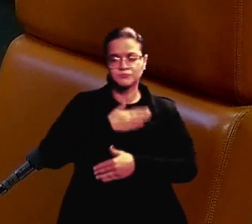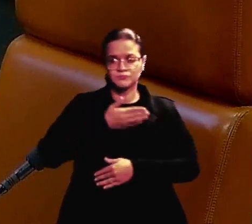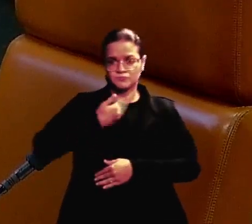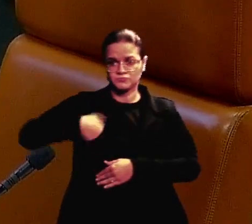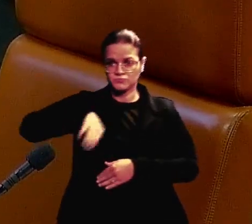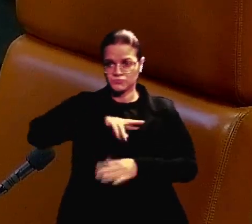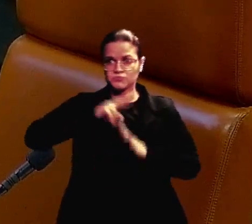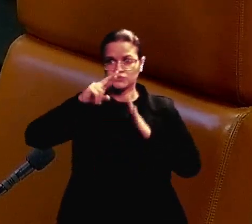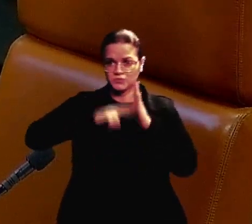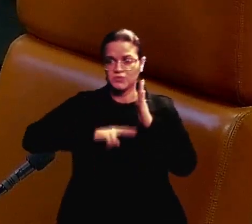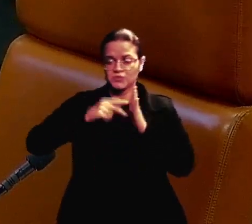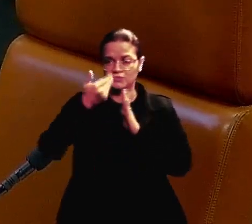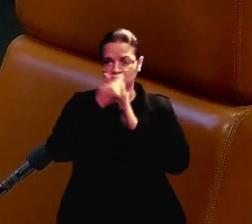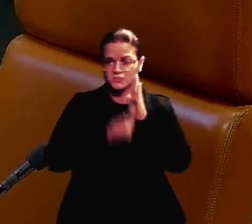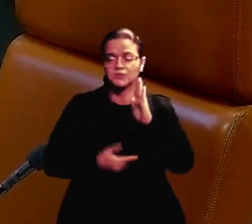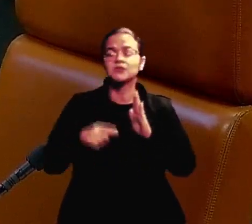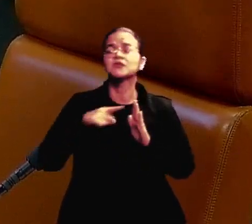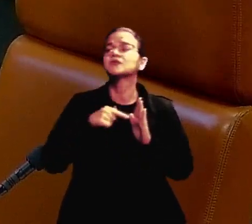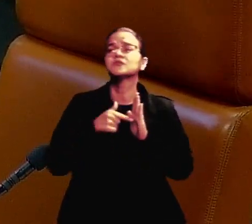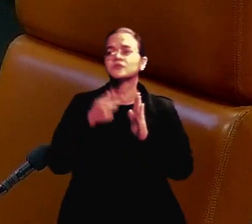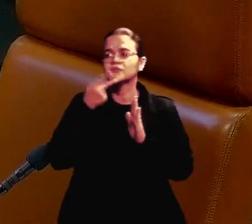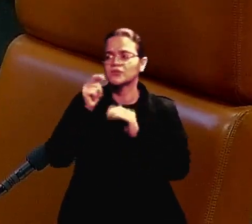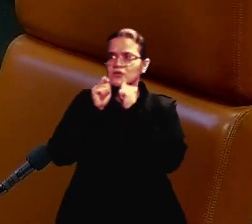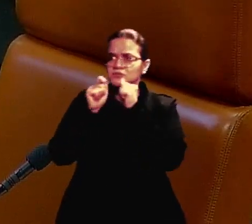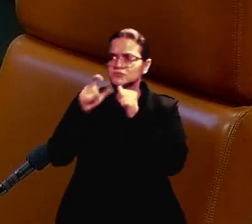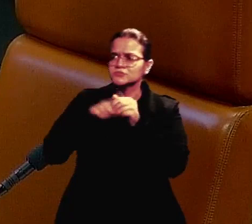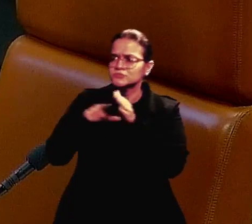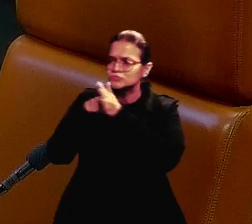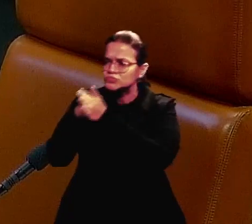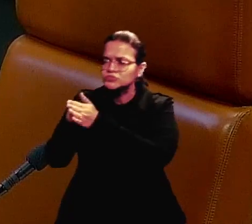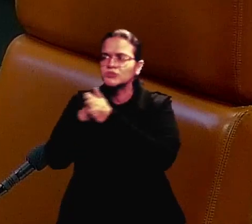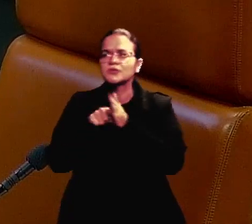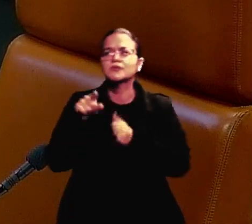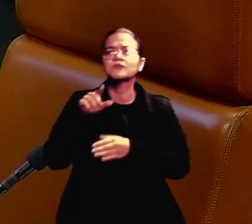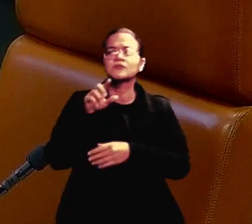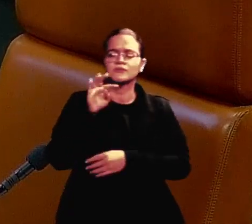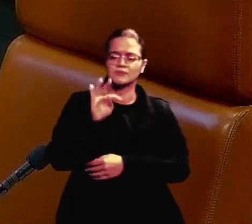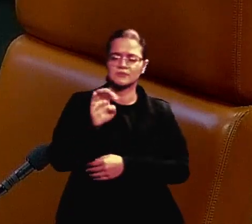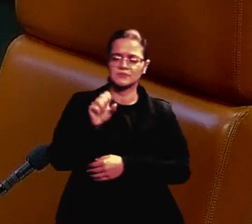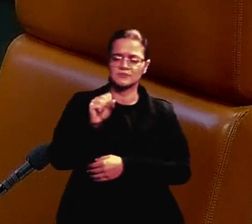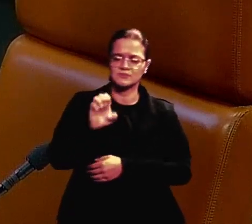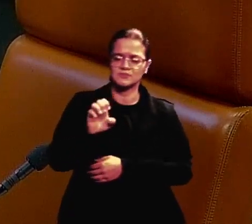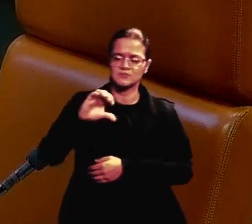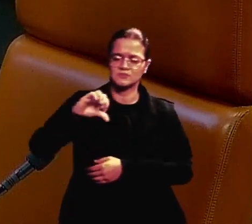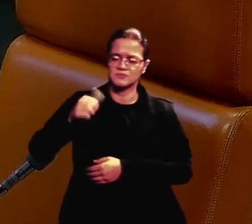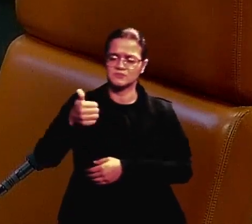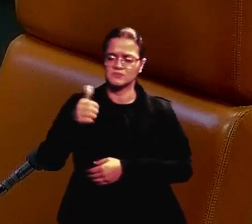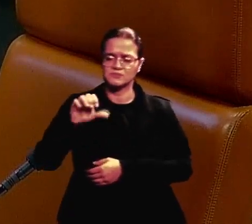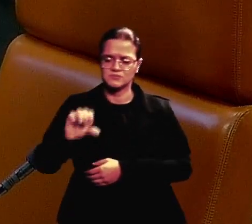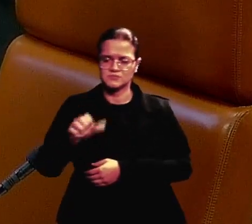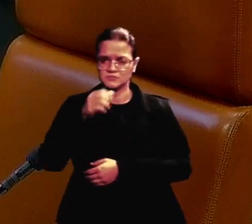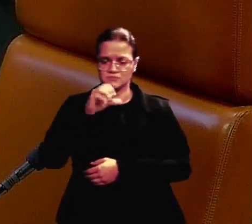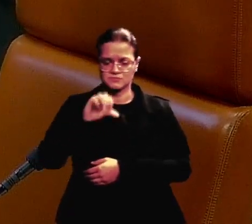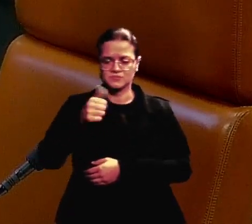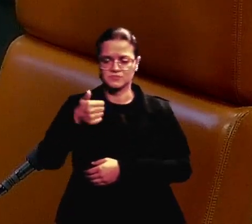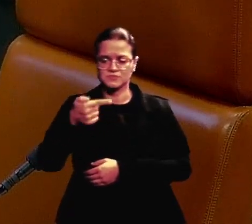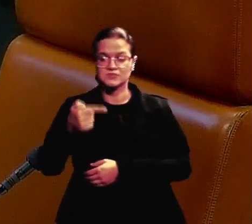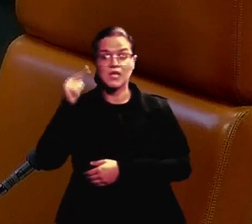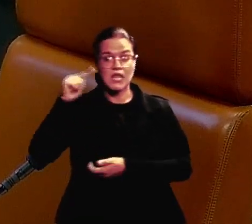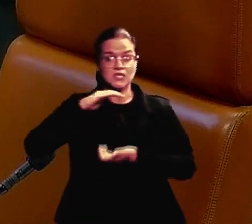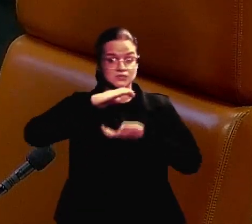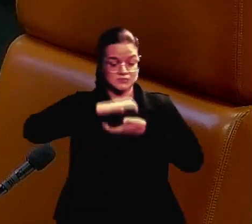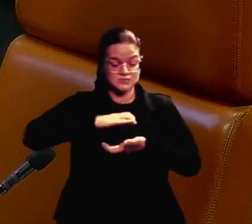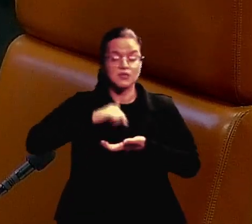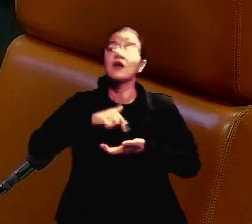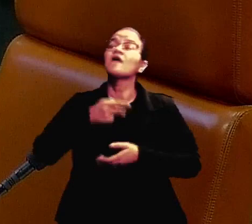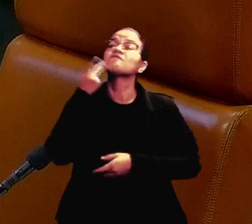parecer, a nossa assessoria, ela levanta que a tese 917 do Superior Tribunal Federal, do